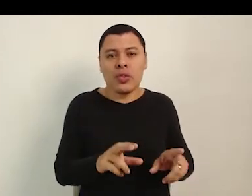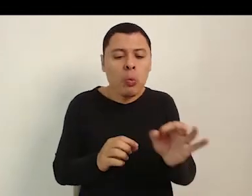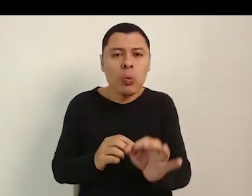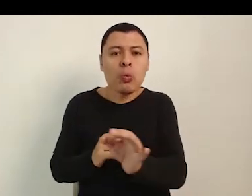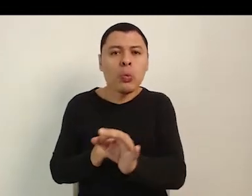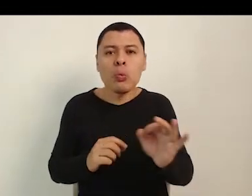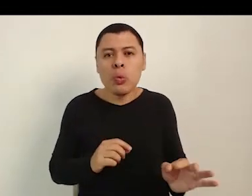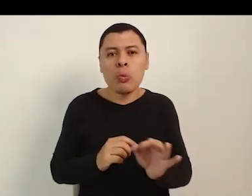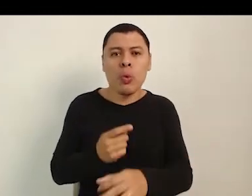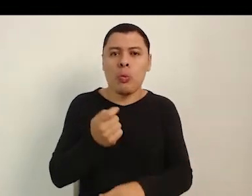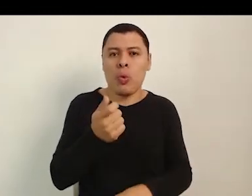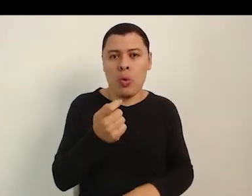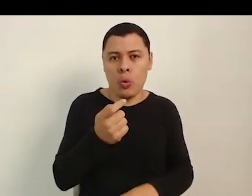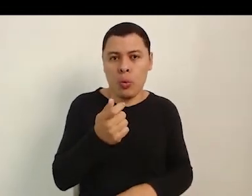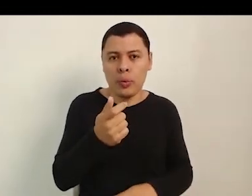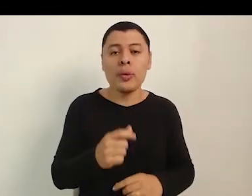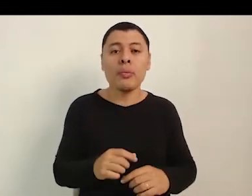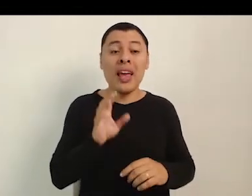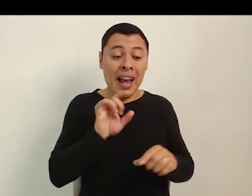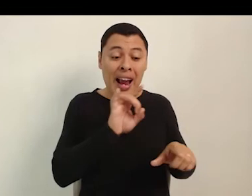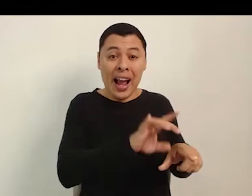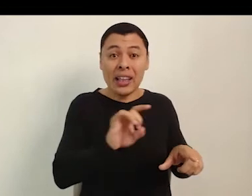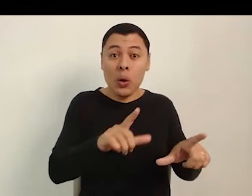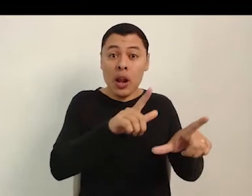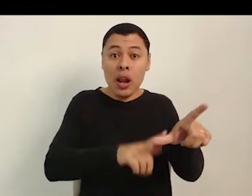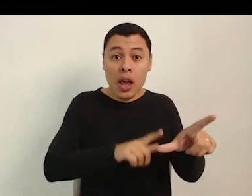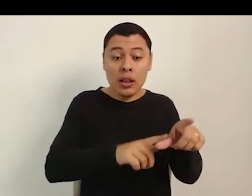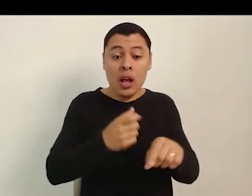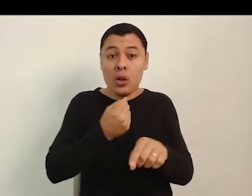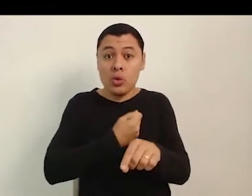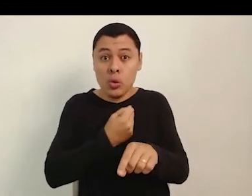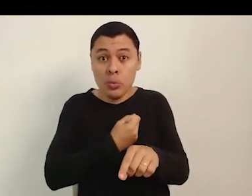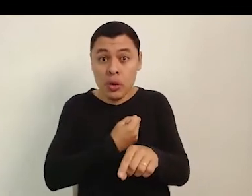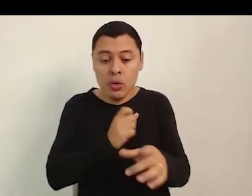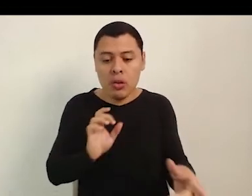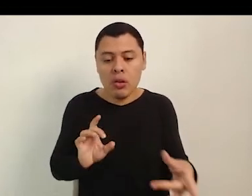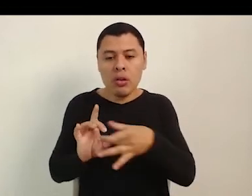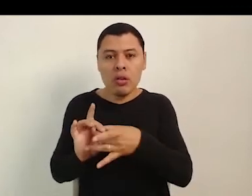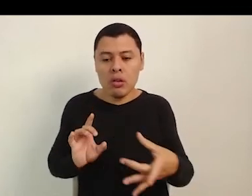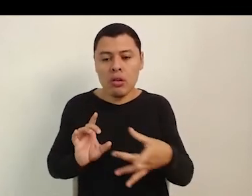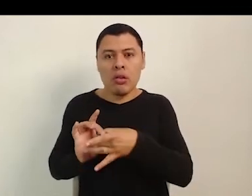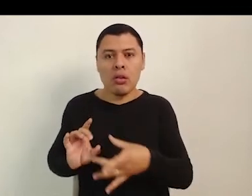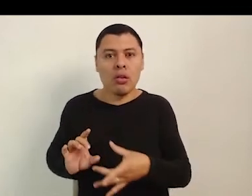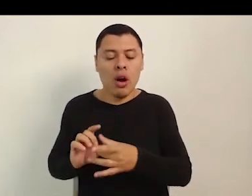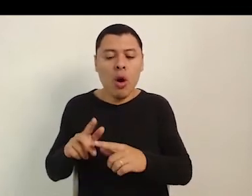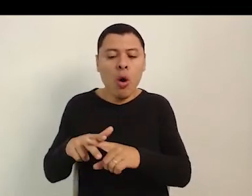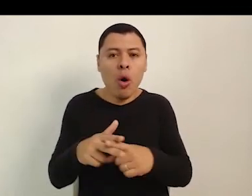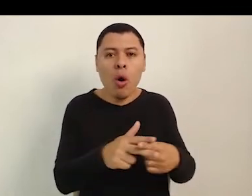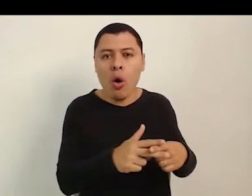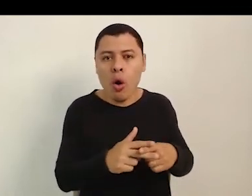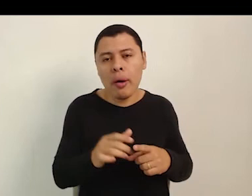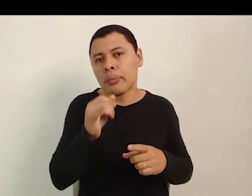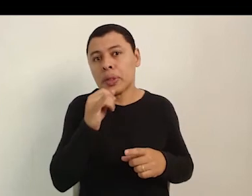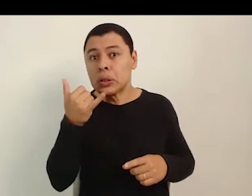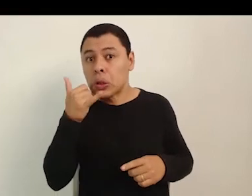configuráveis para cada tipo de letra e número, ela consegue se comunicar com a tecnologia que ela vai usar, tipo celular